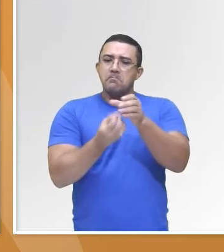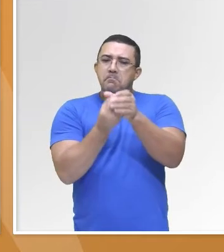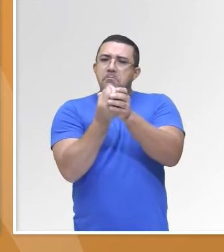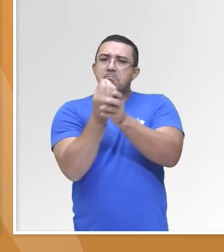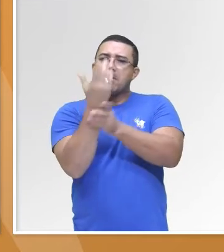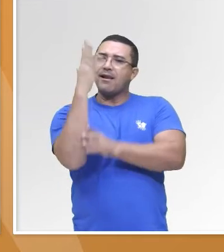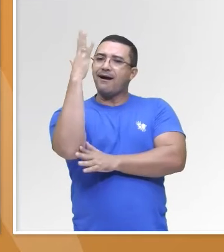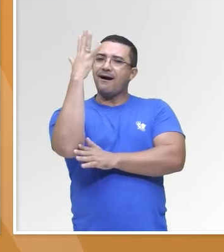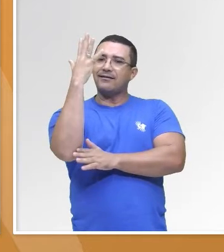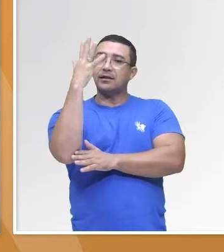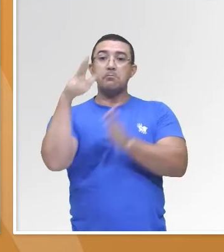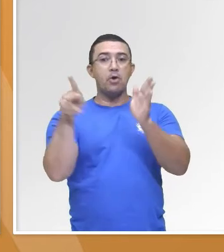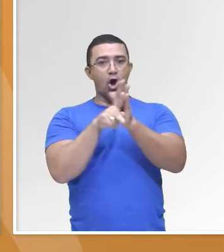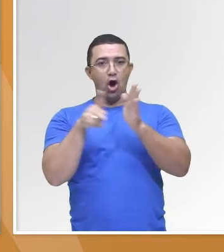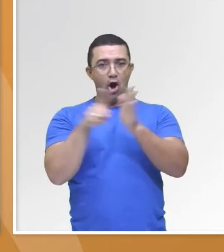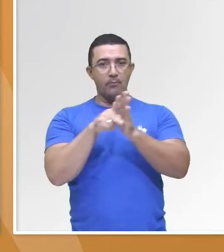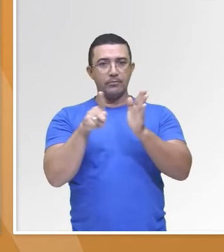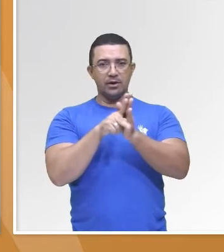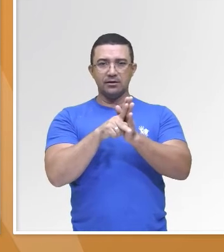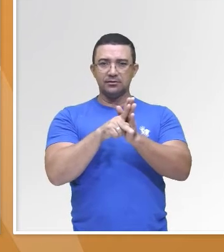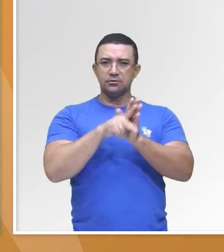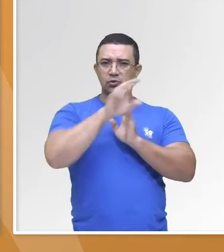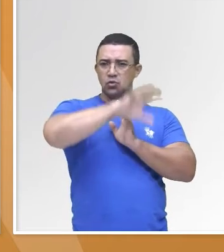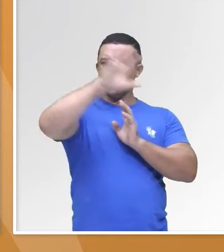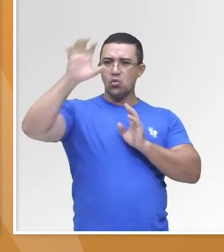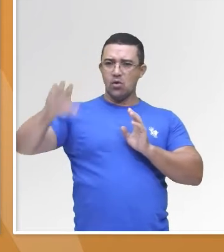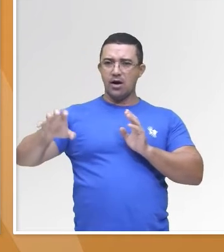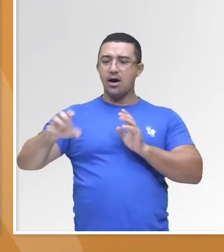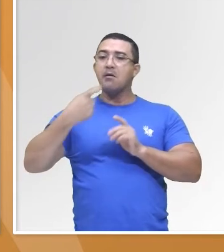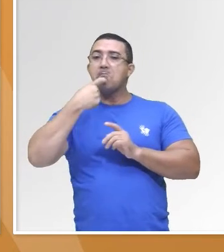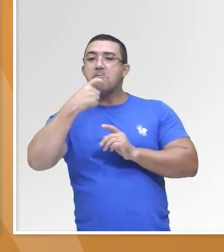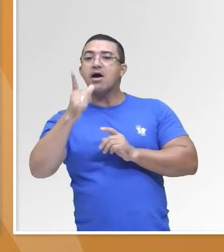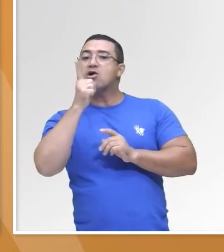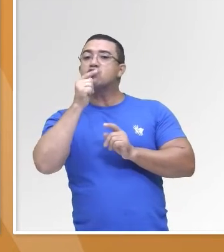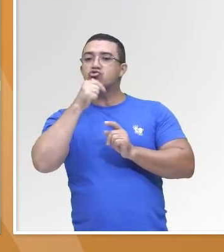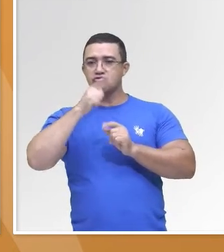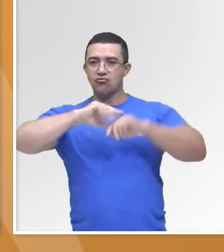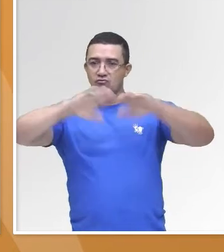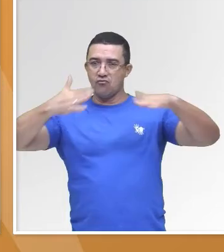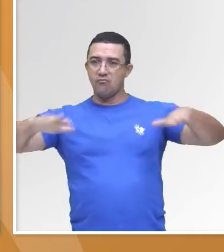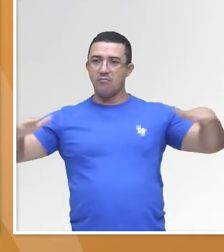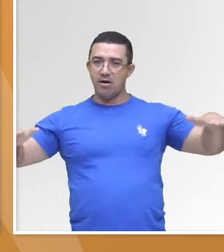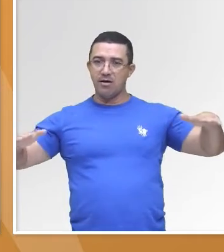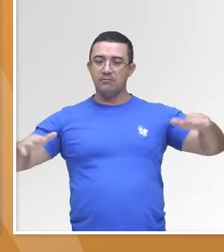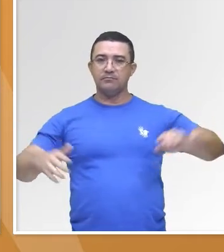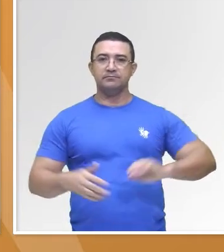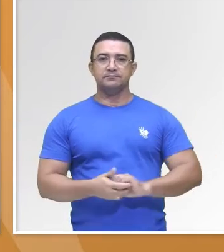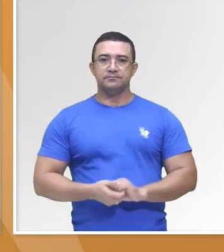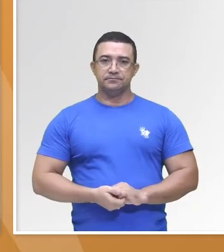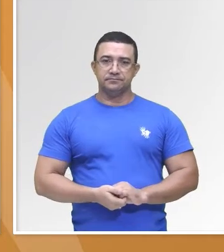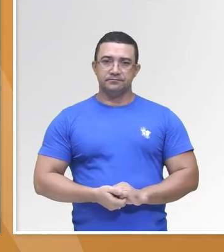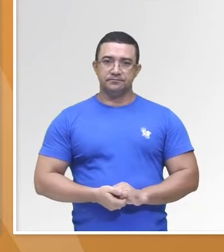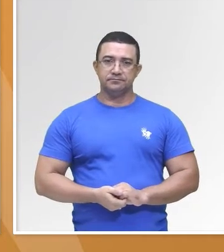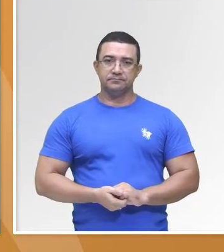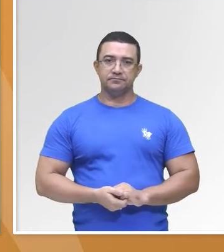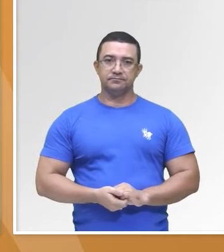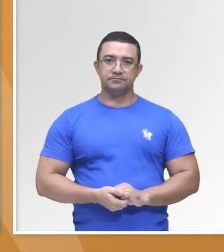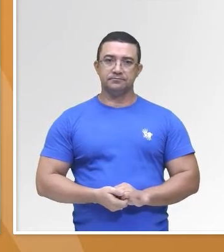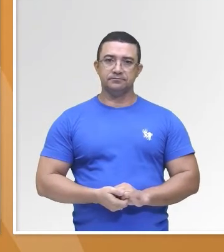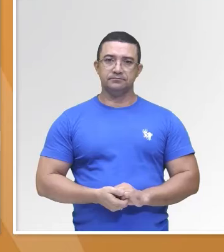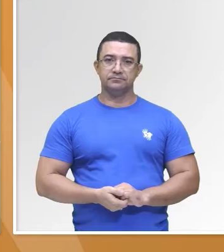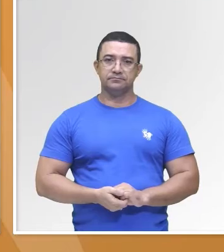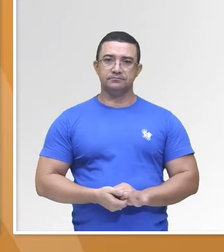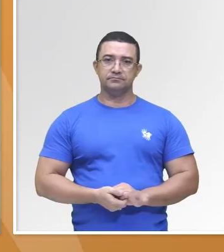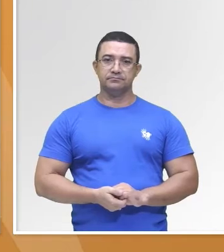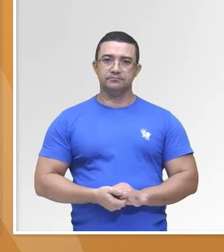Aí é uma área de restinga, tá? Uma área que fica ali na costa do litoral do sul. Temos ainda